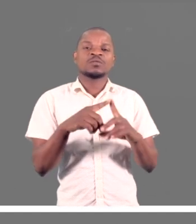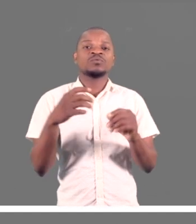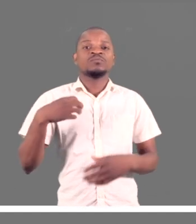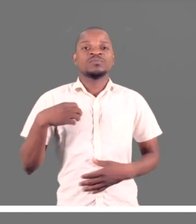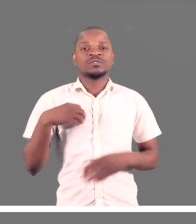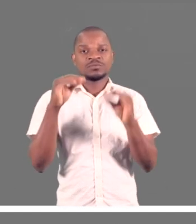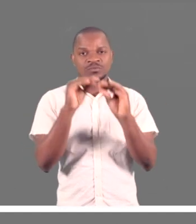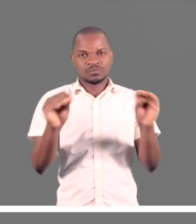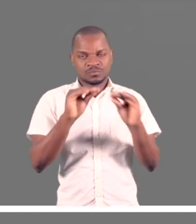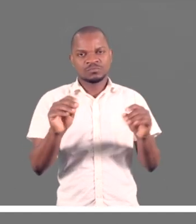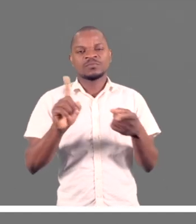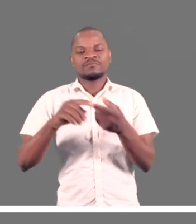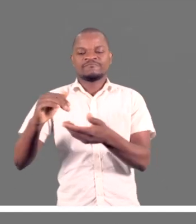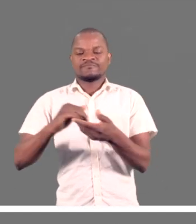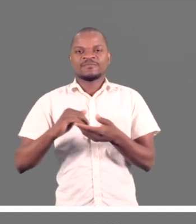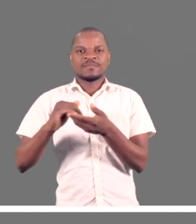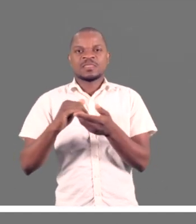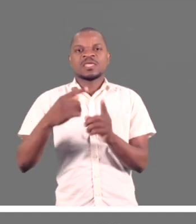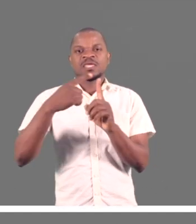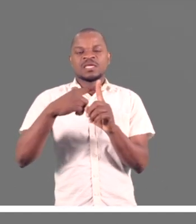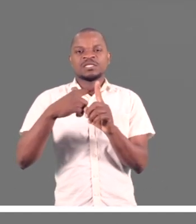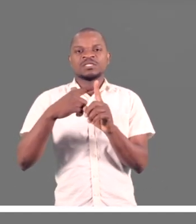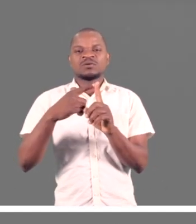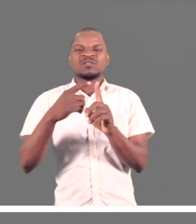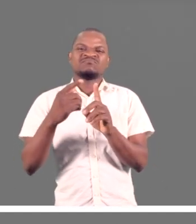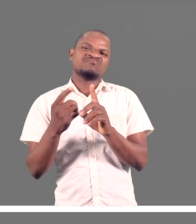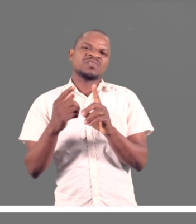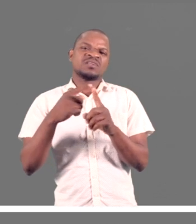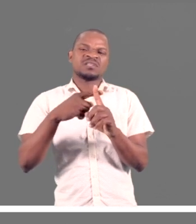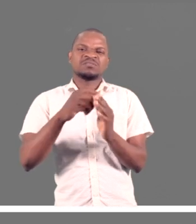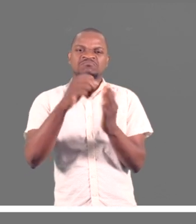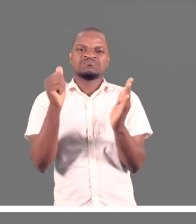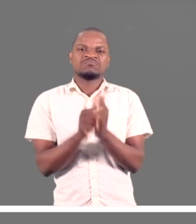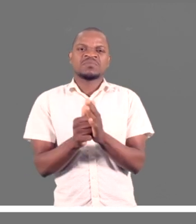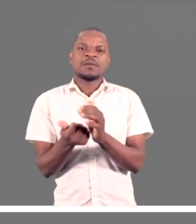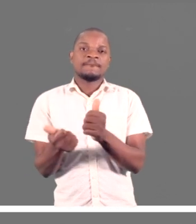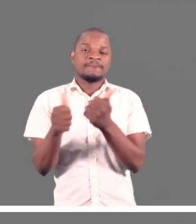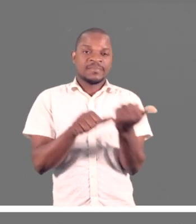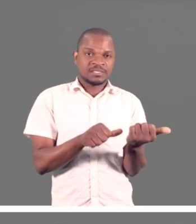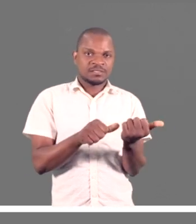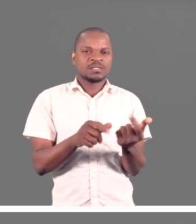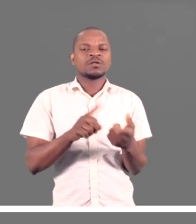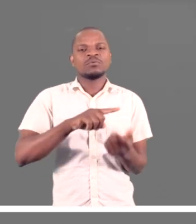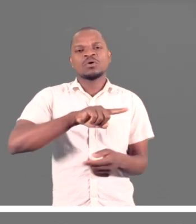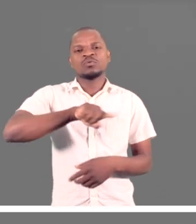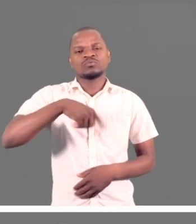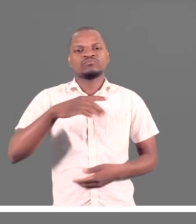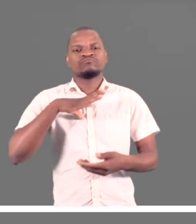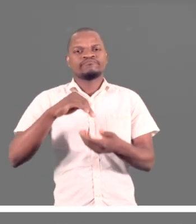tanto do Ministério da Educação, assim como em parceria com a Igreja Batista, onde em conjunto estamos aqui,